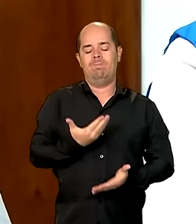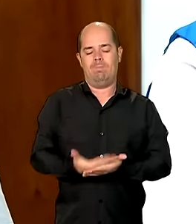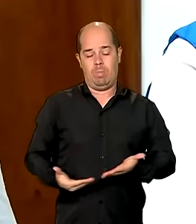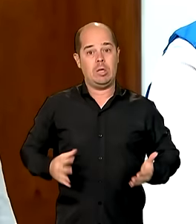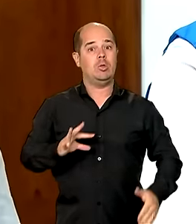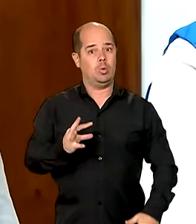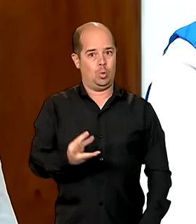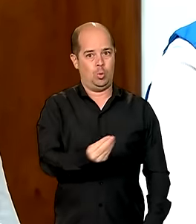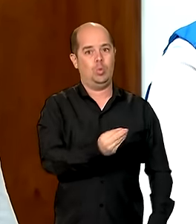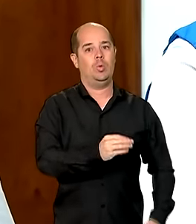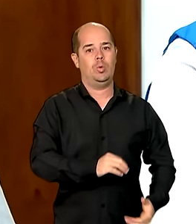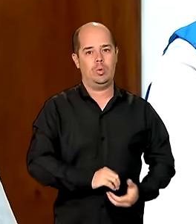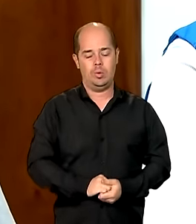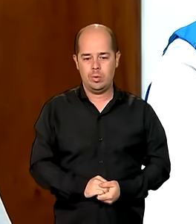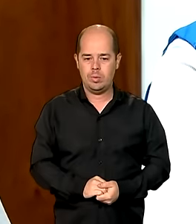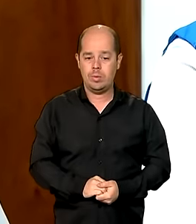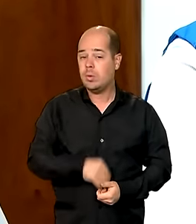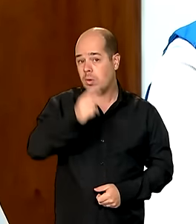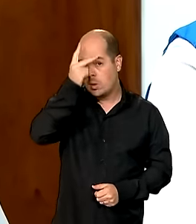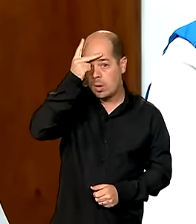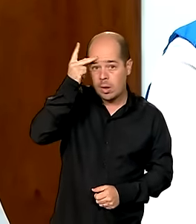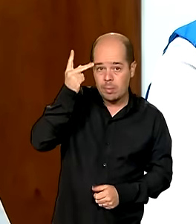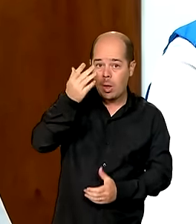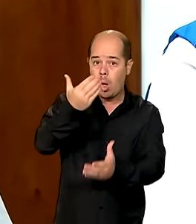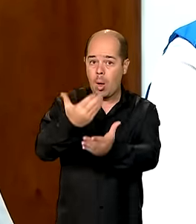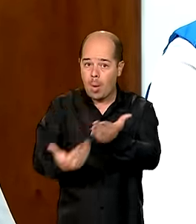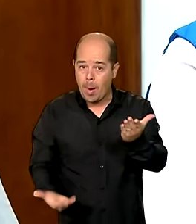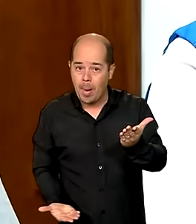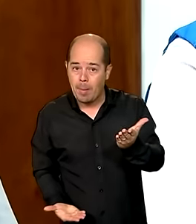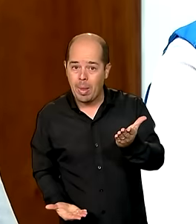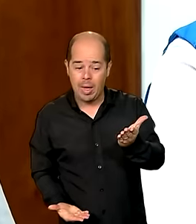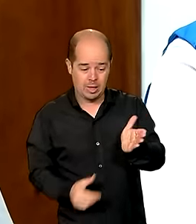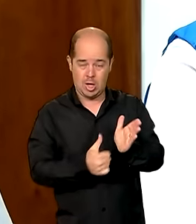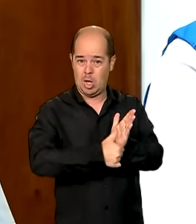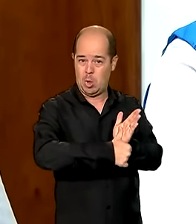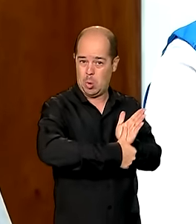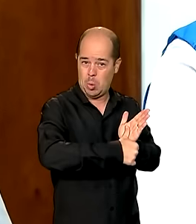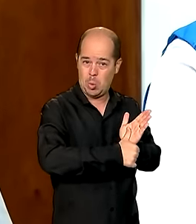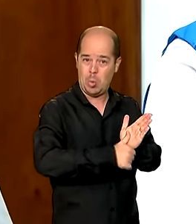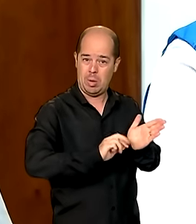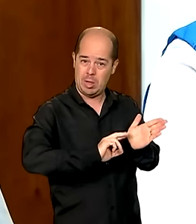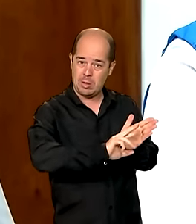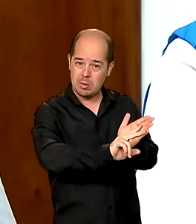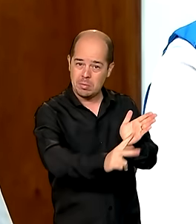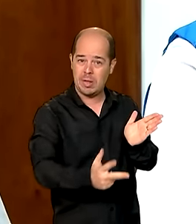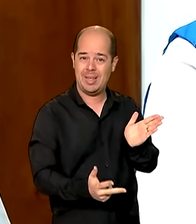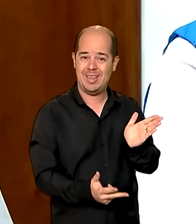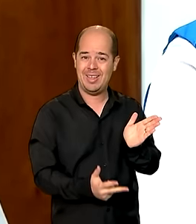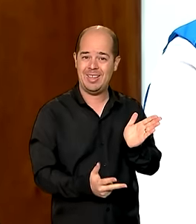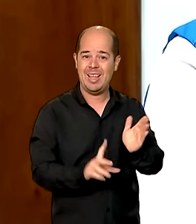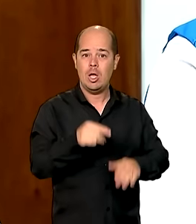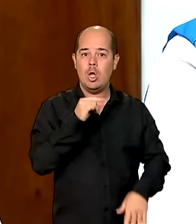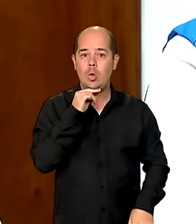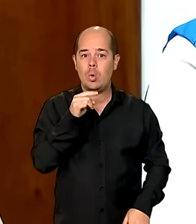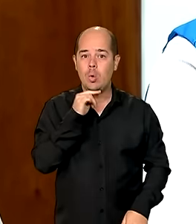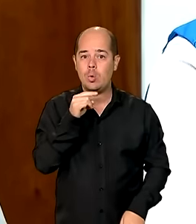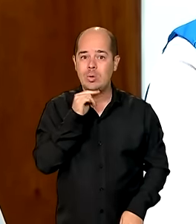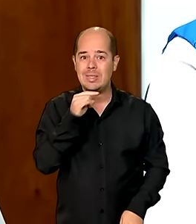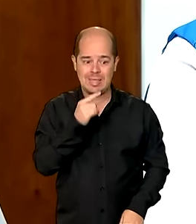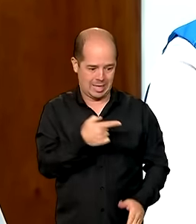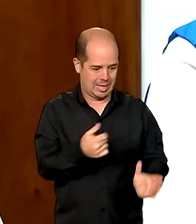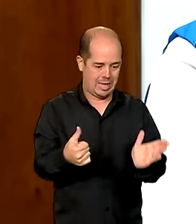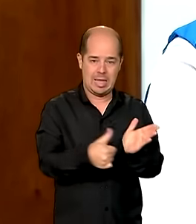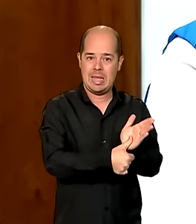A pessoa perde a certidão de nascimento, perde a certidão de casamento e, portanto, não tem como conseguir o documento de identidade. Então,